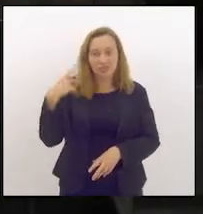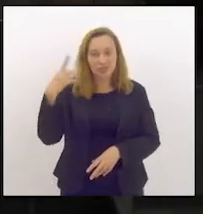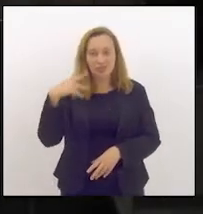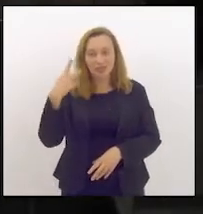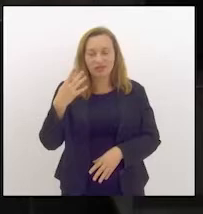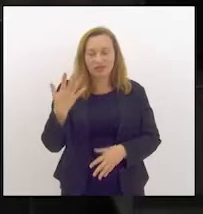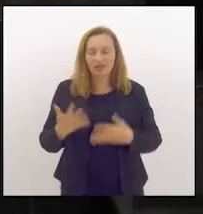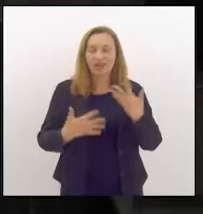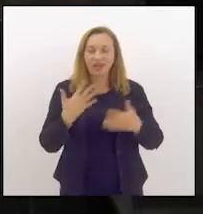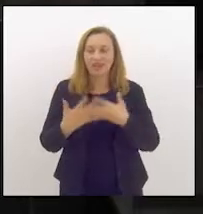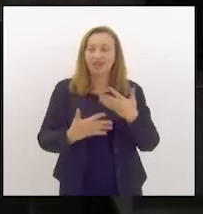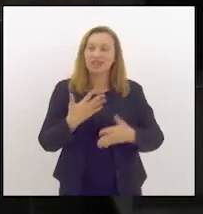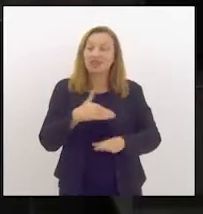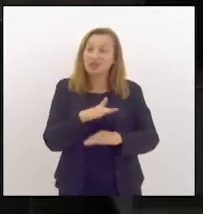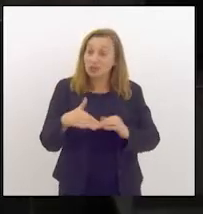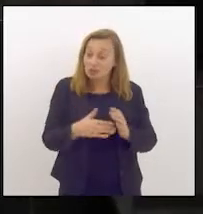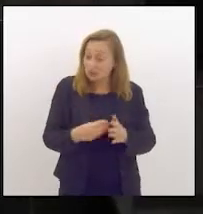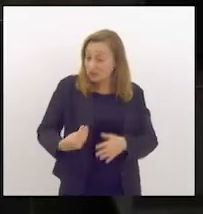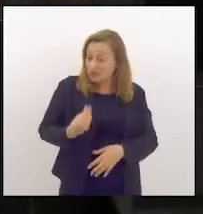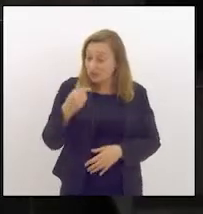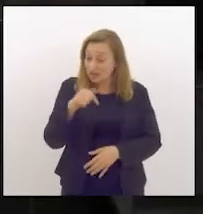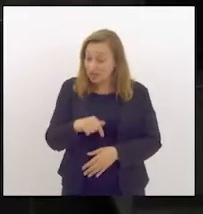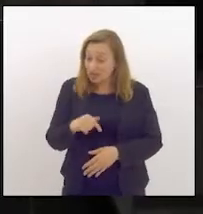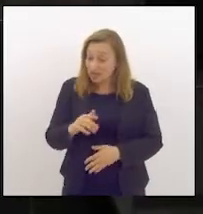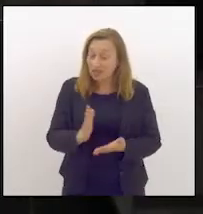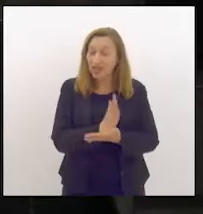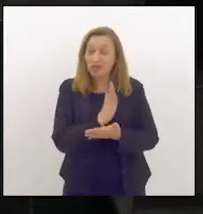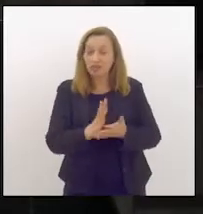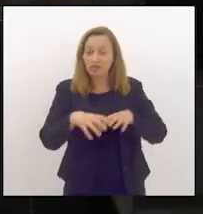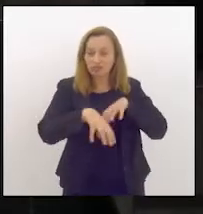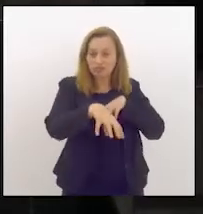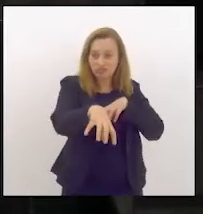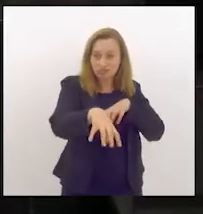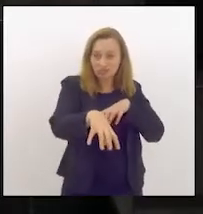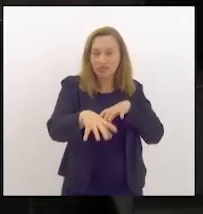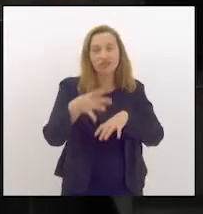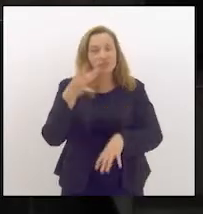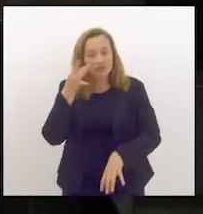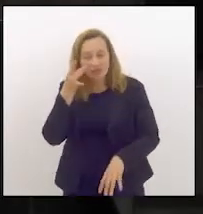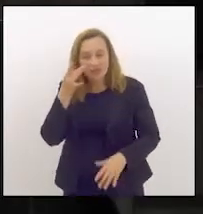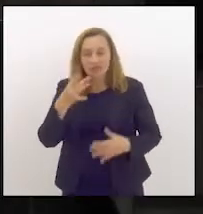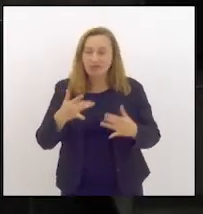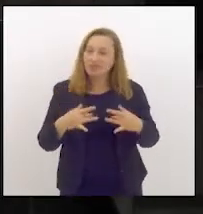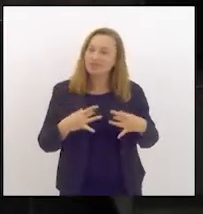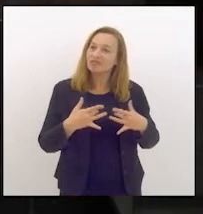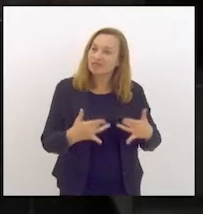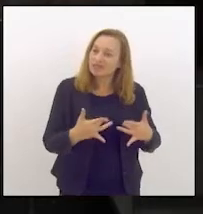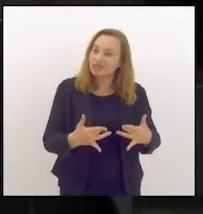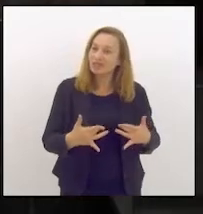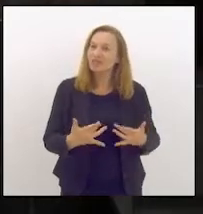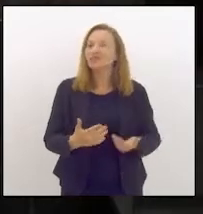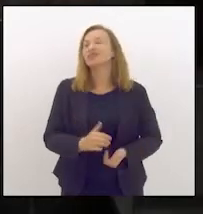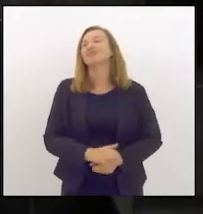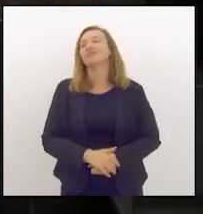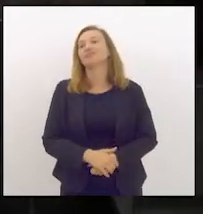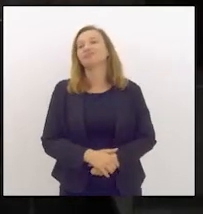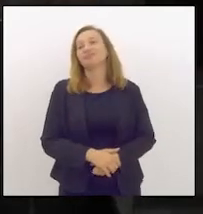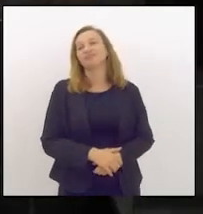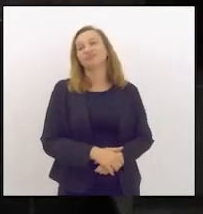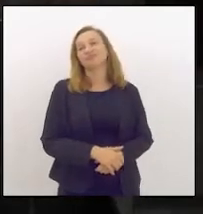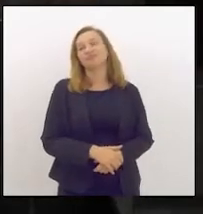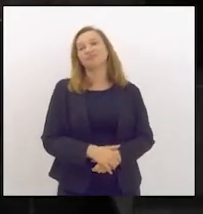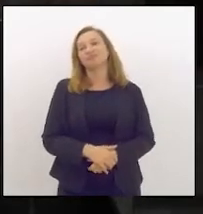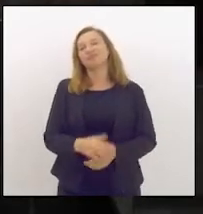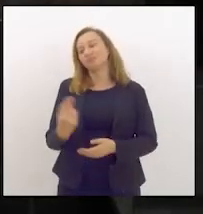e todos que estavam aqui algumas de forma remota se o solidários vazaram e foram